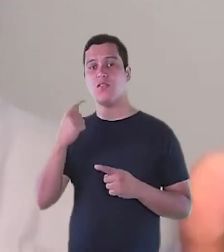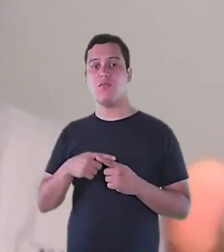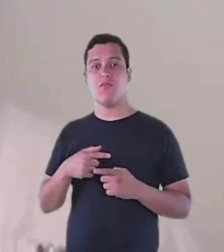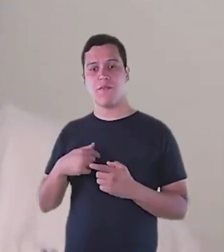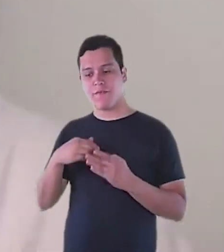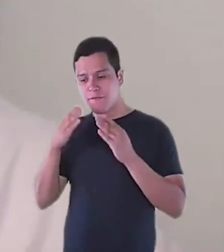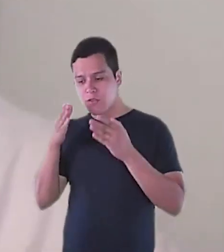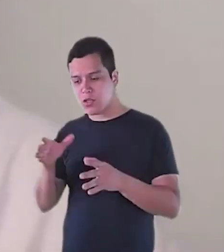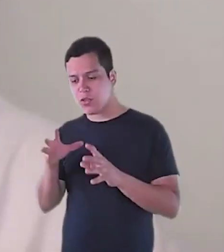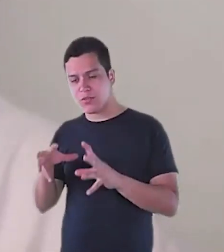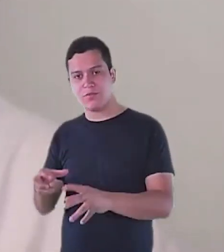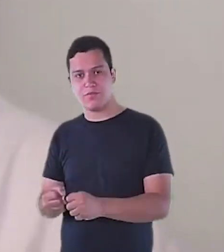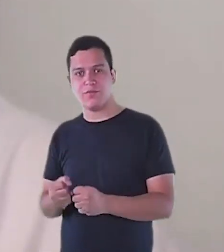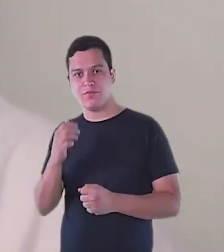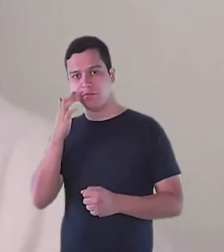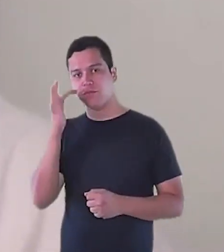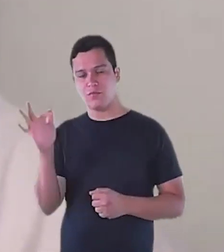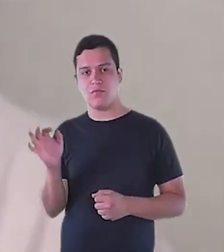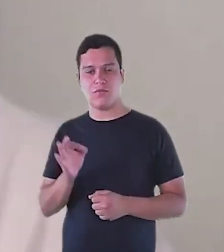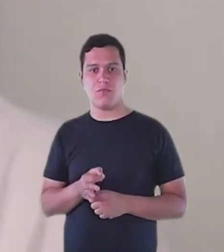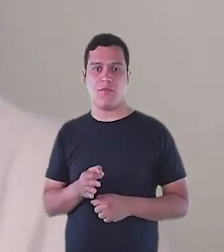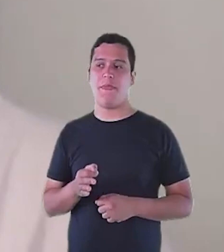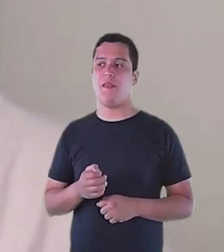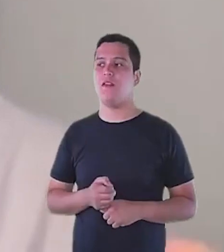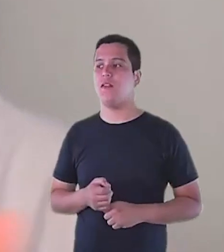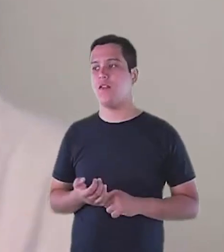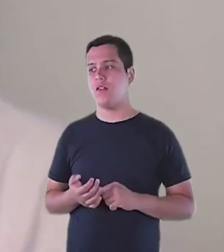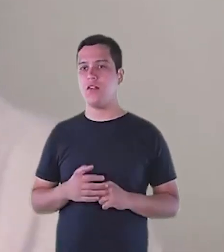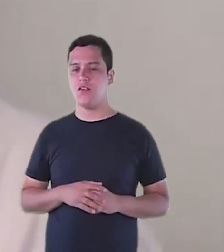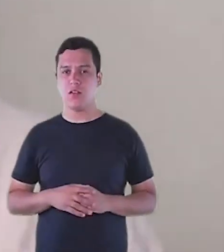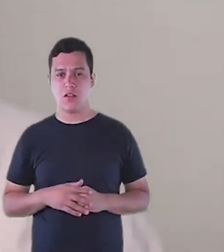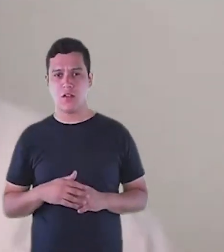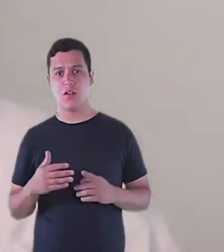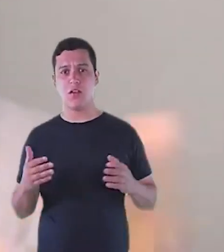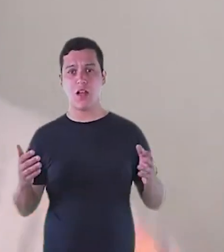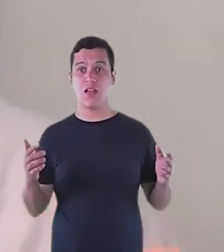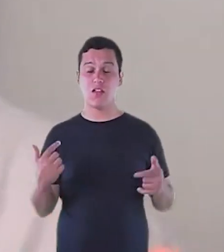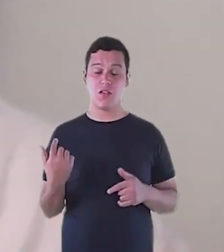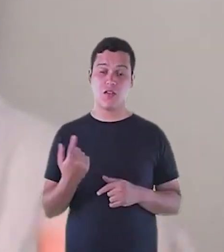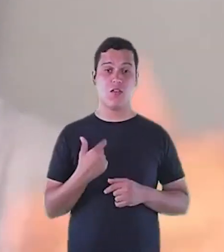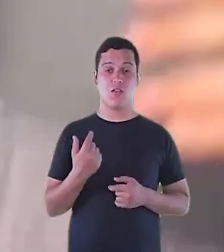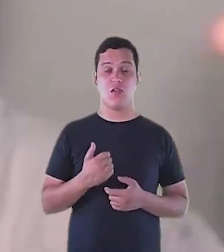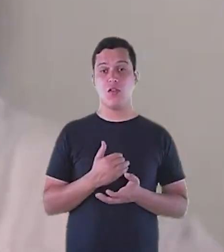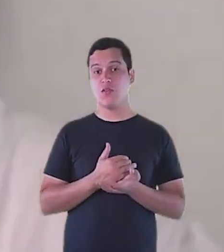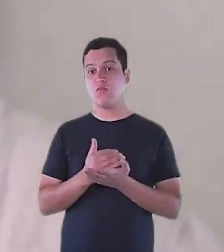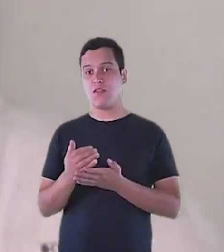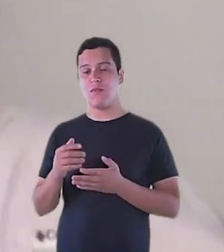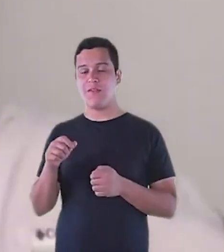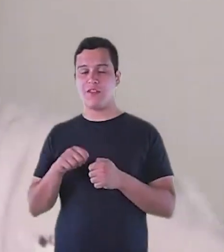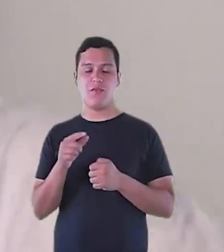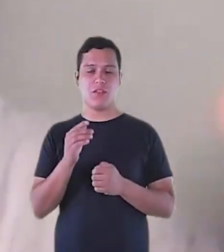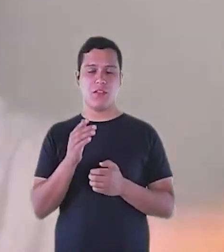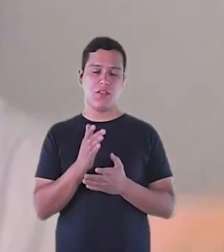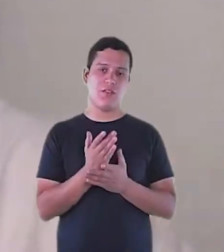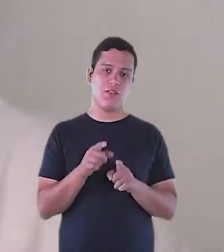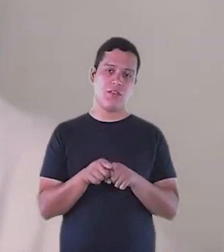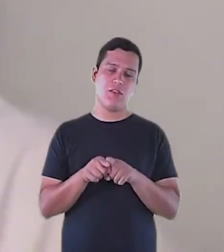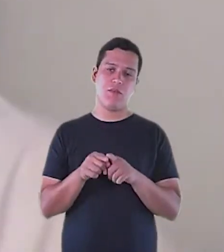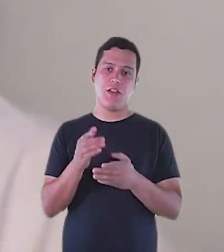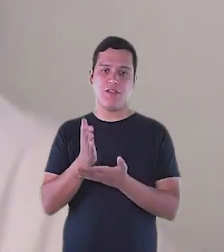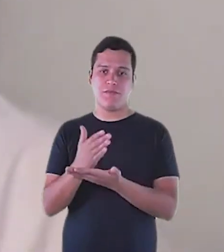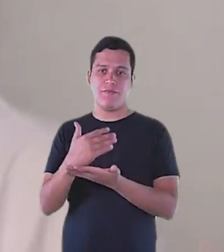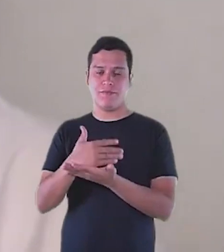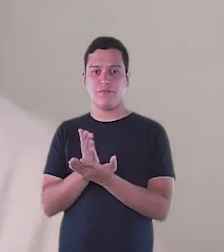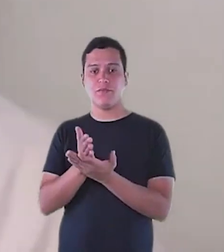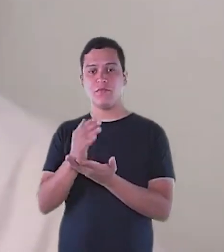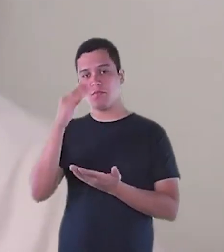a ocupação efetiva do território brasileiro, mais ou menos como ele é hoje. Isso pela ação dos bandeirantes, que entravam pelo sertão para